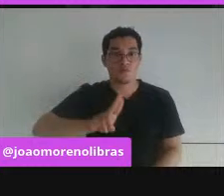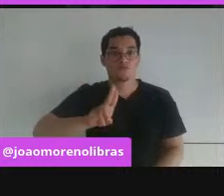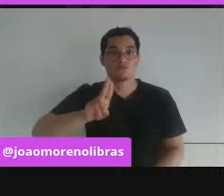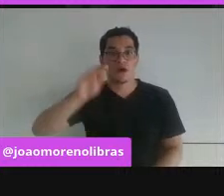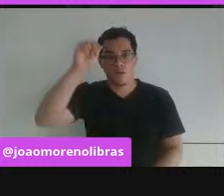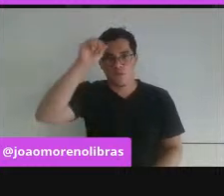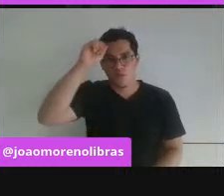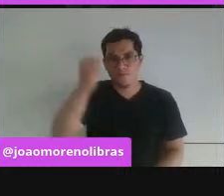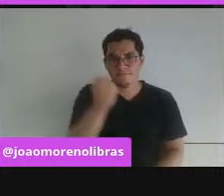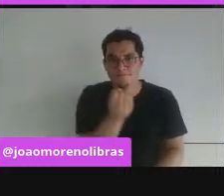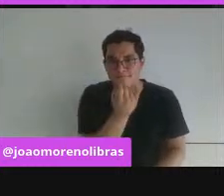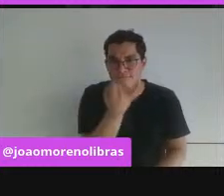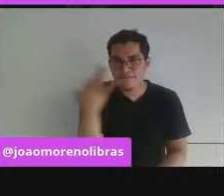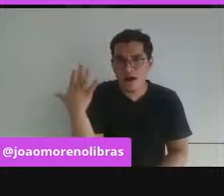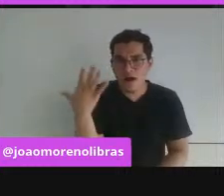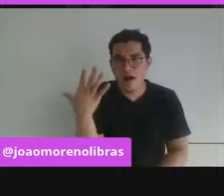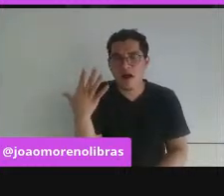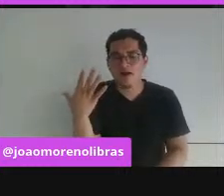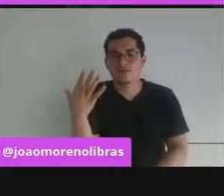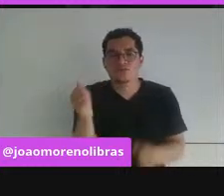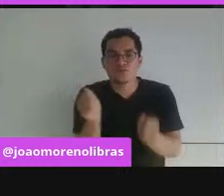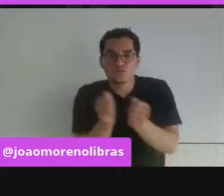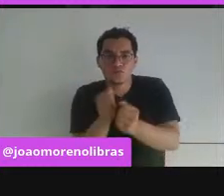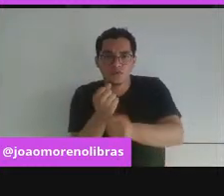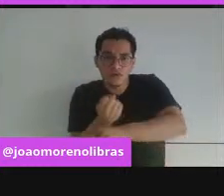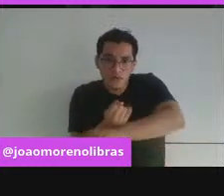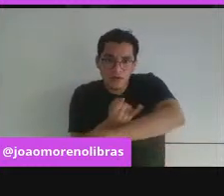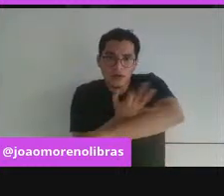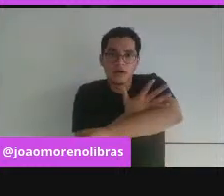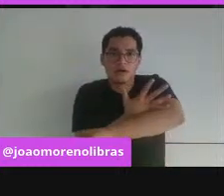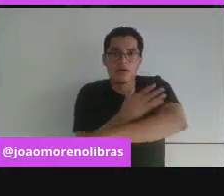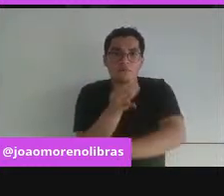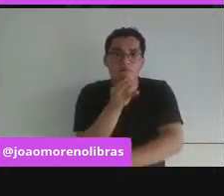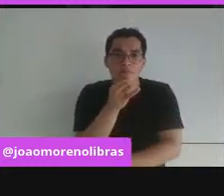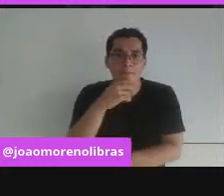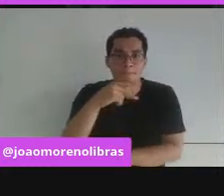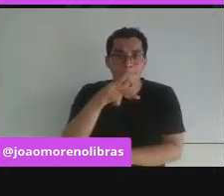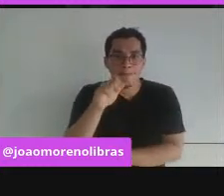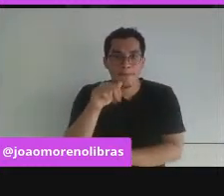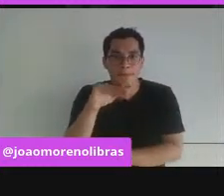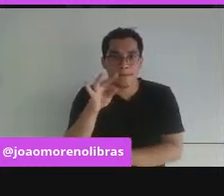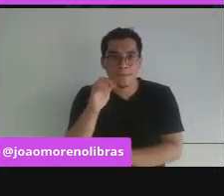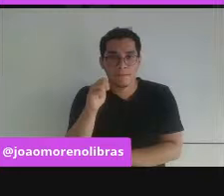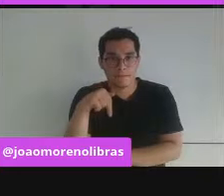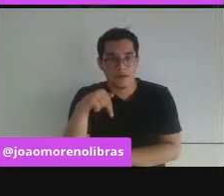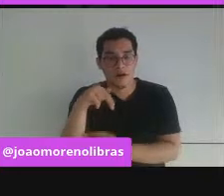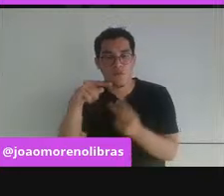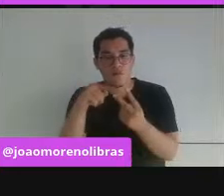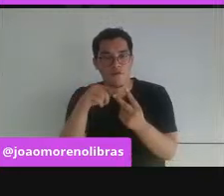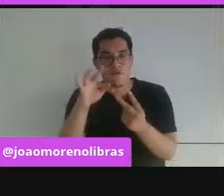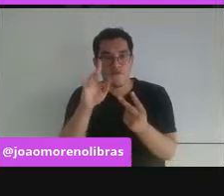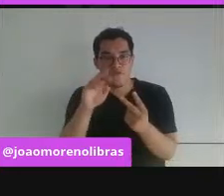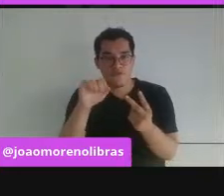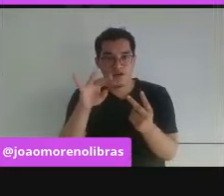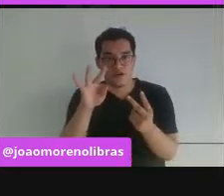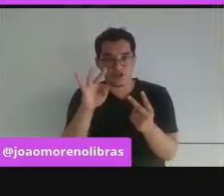para tratar da emoção. Entre eles, destaco Plantin, Frantiola e